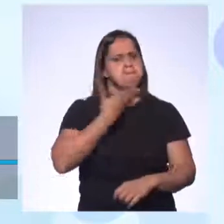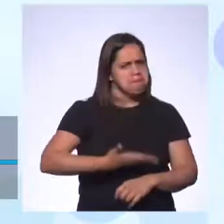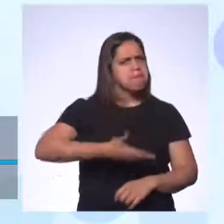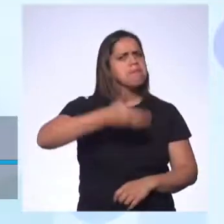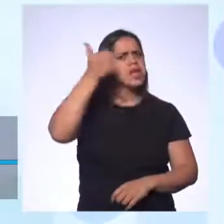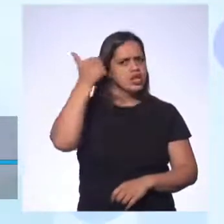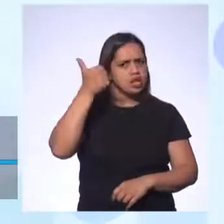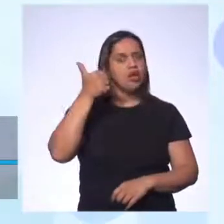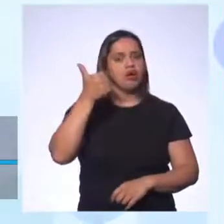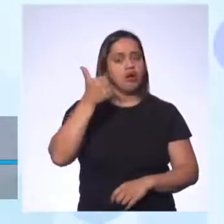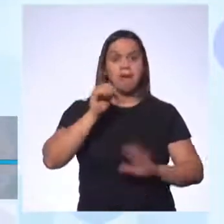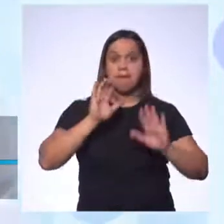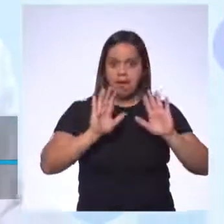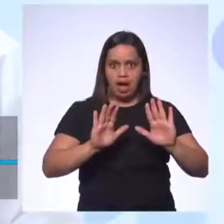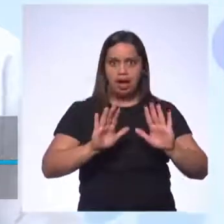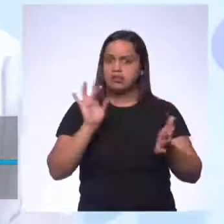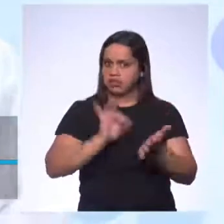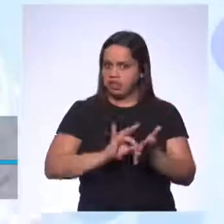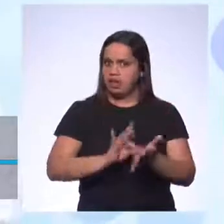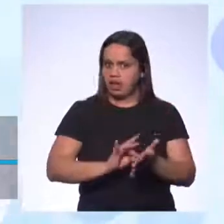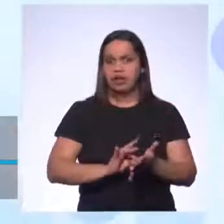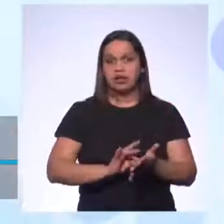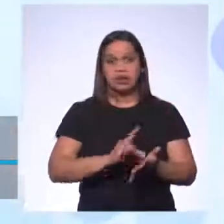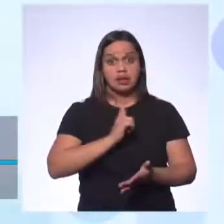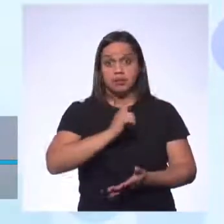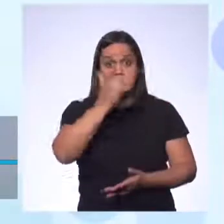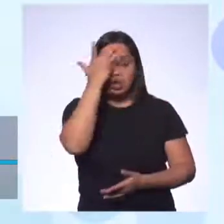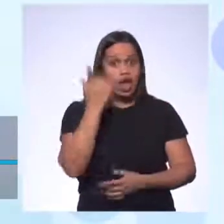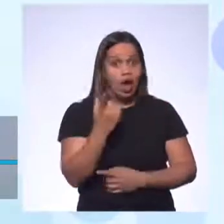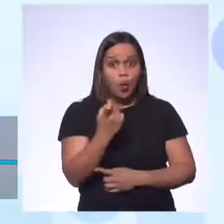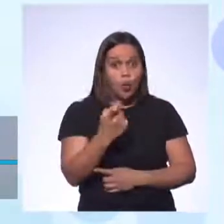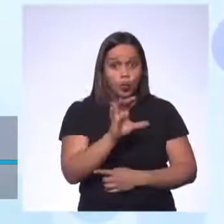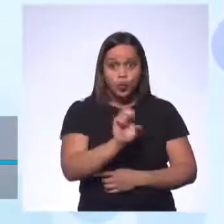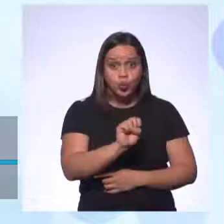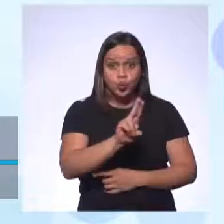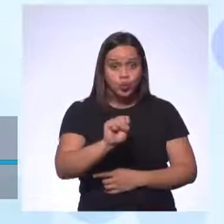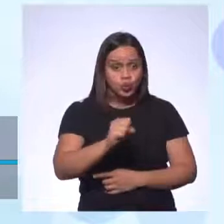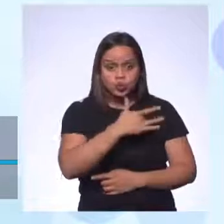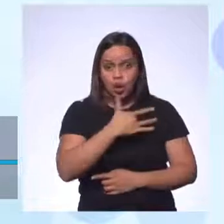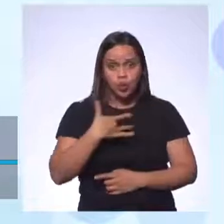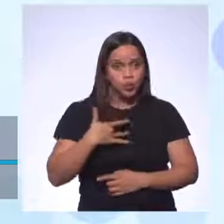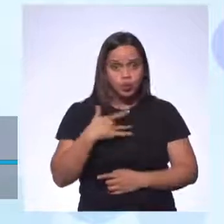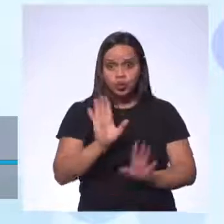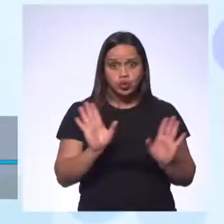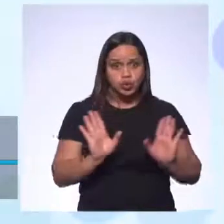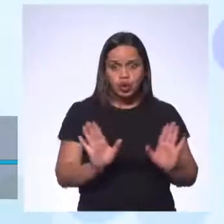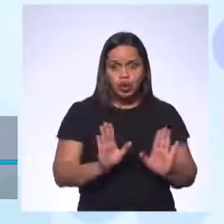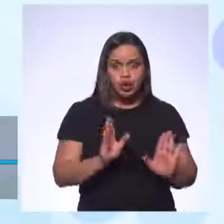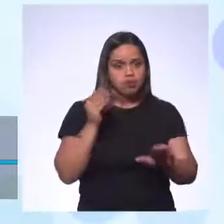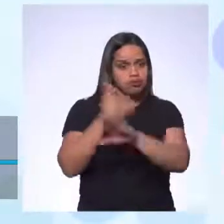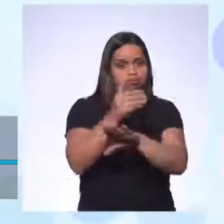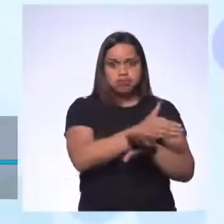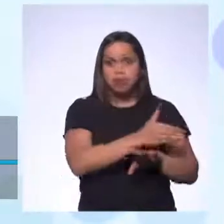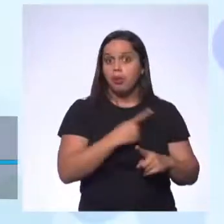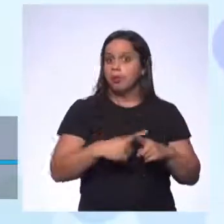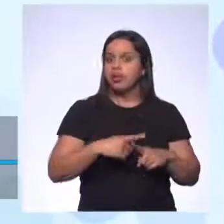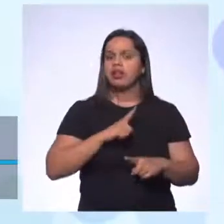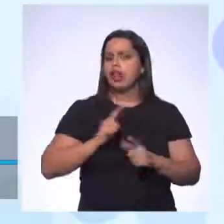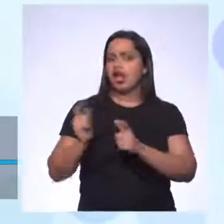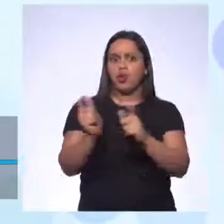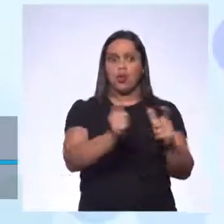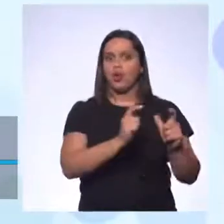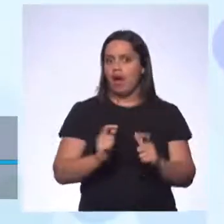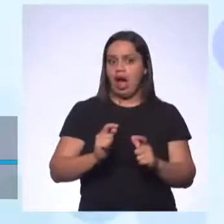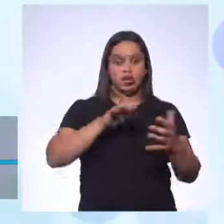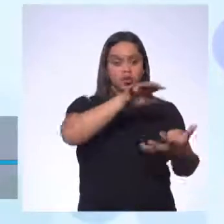de fato. Mas, gente, tem gente que é o único que tem. Tá? E é muito bom. Porque em muitos lugares nem esse tem, muitos